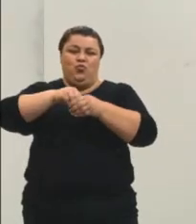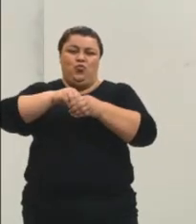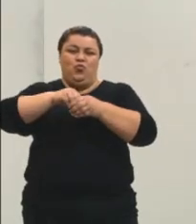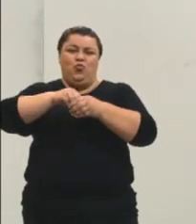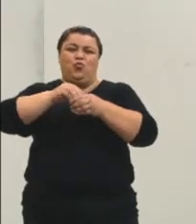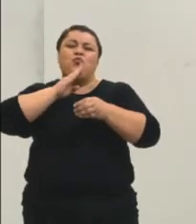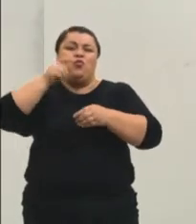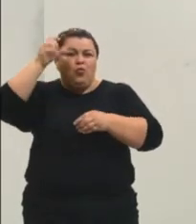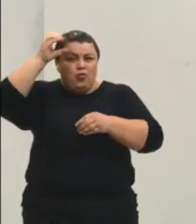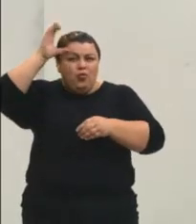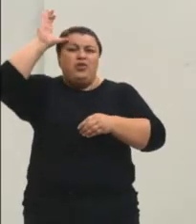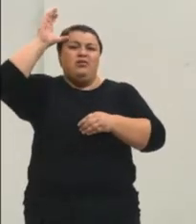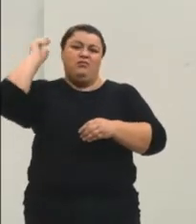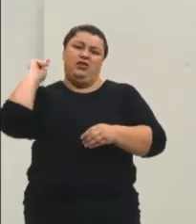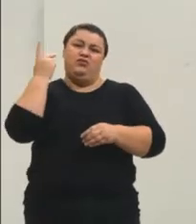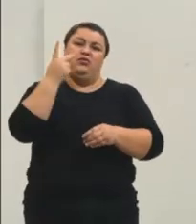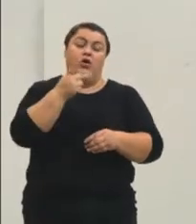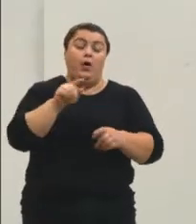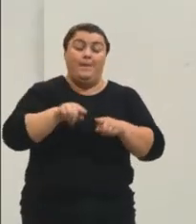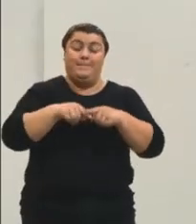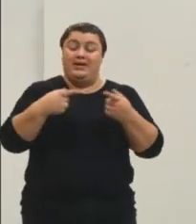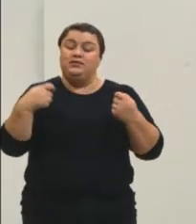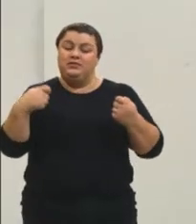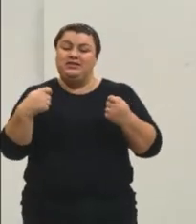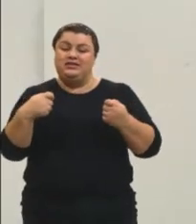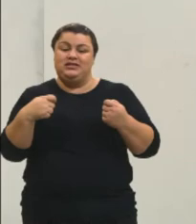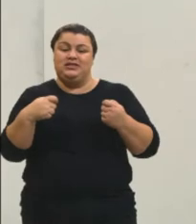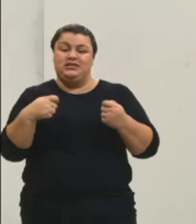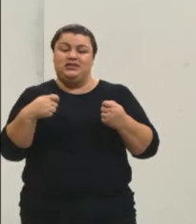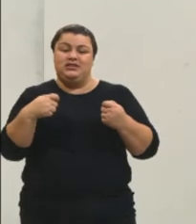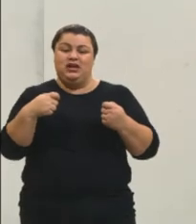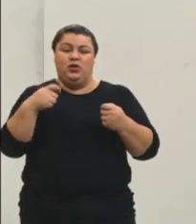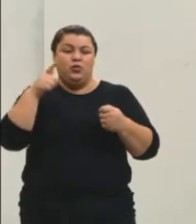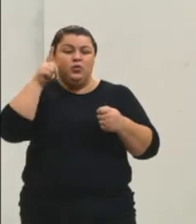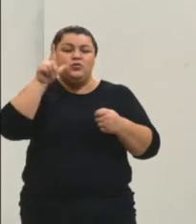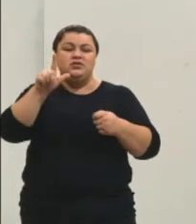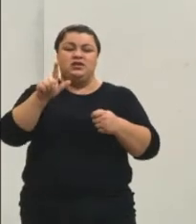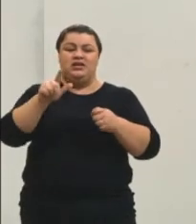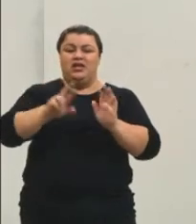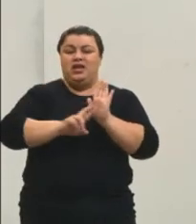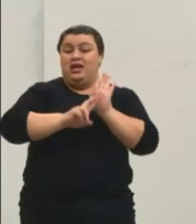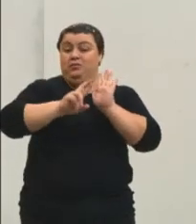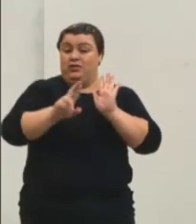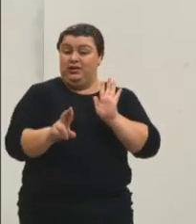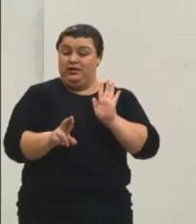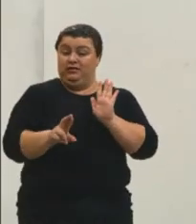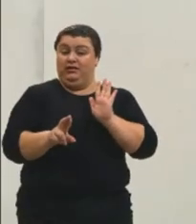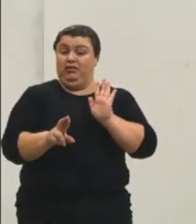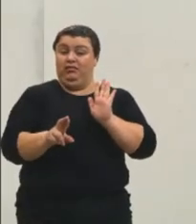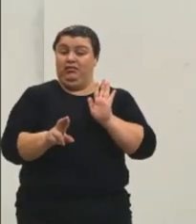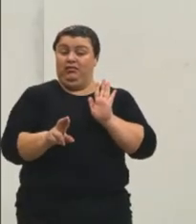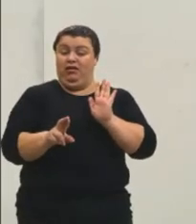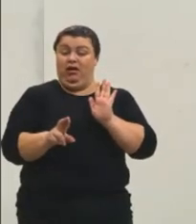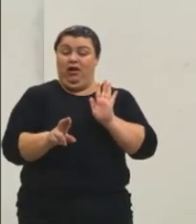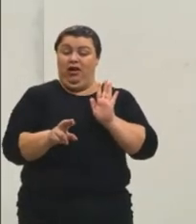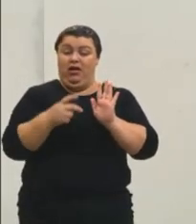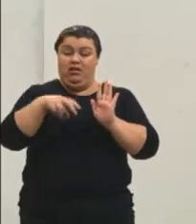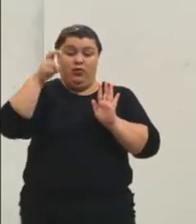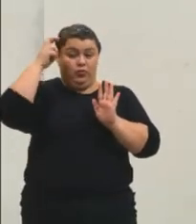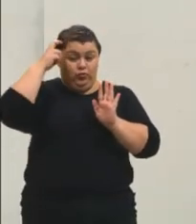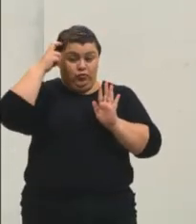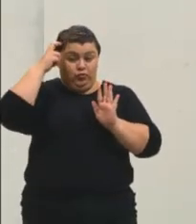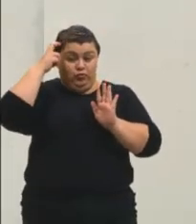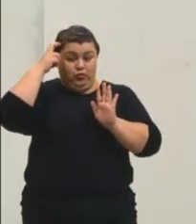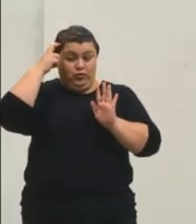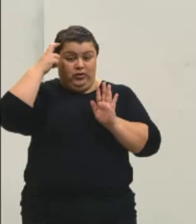procurar formas de representar eles de uma maneira fidedigna e respeitosa também né E tem uma coisa que